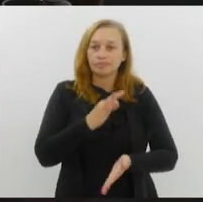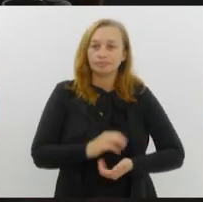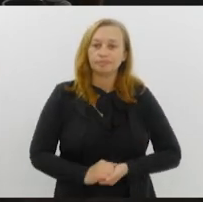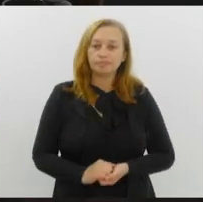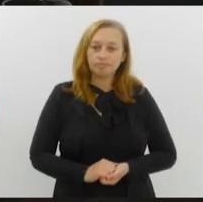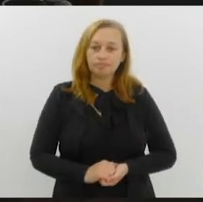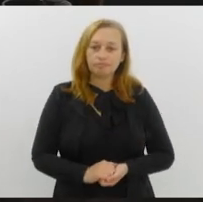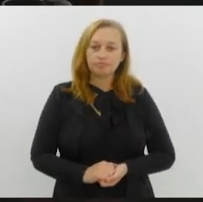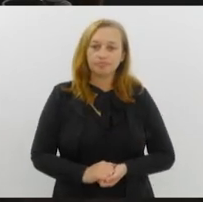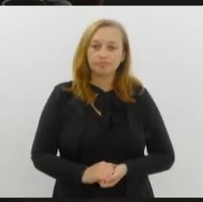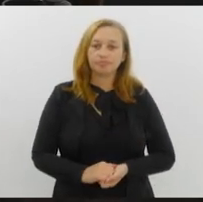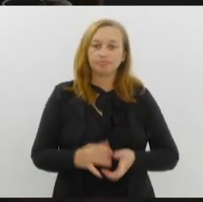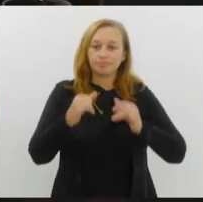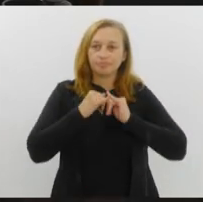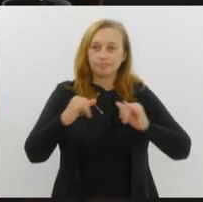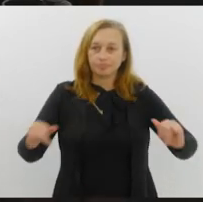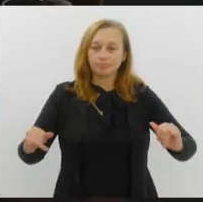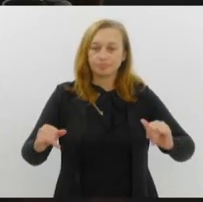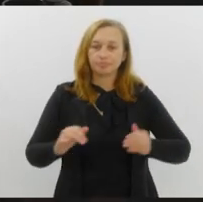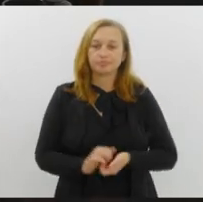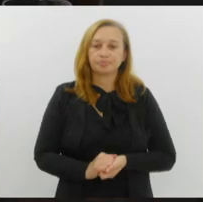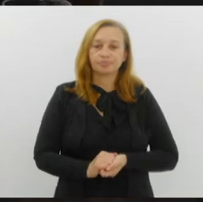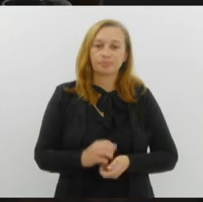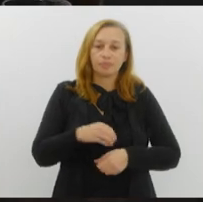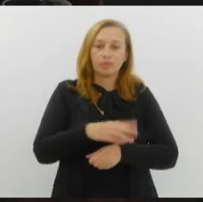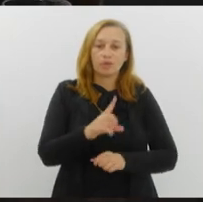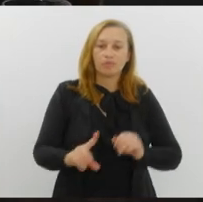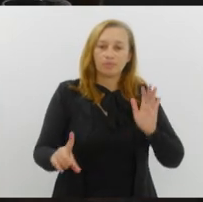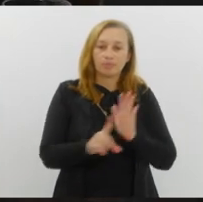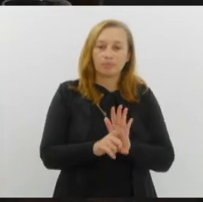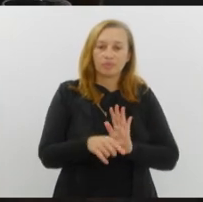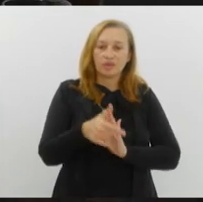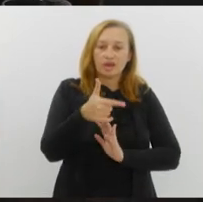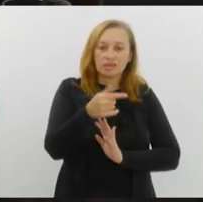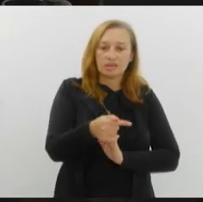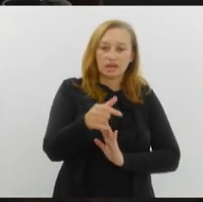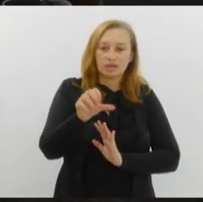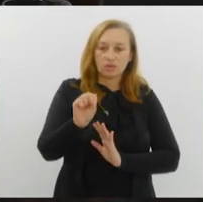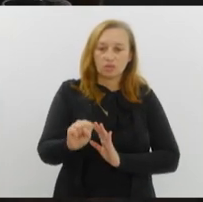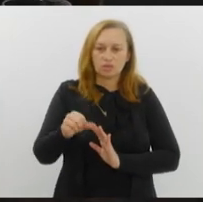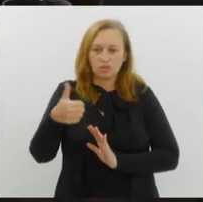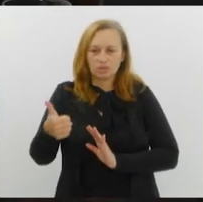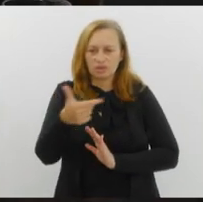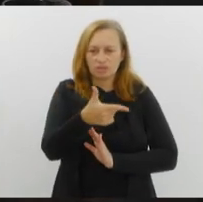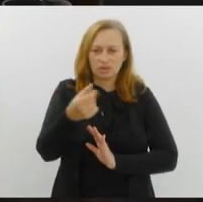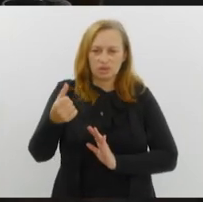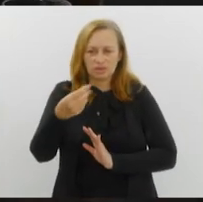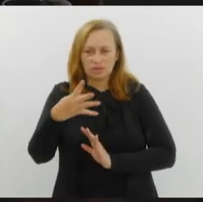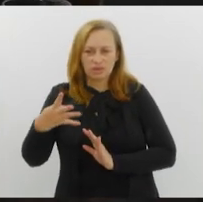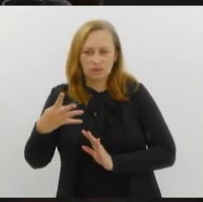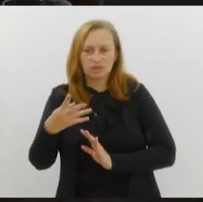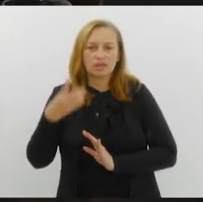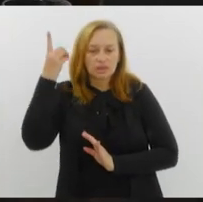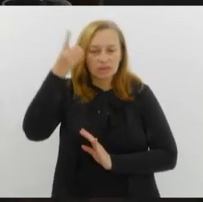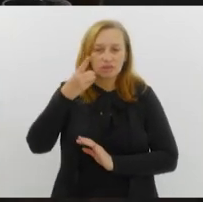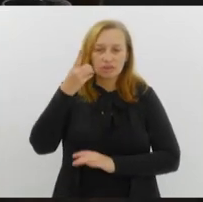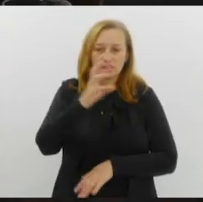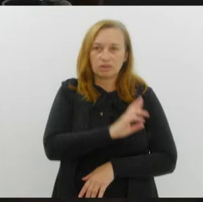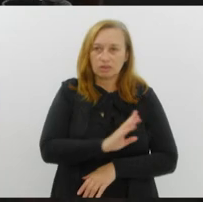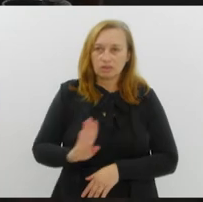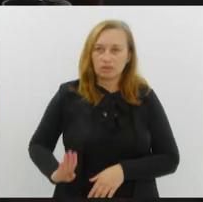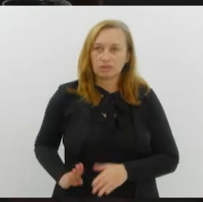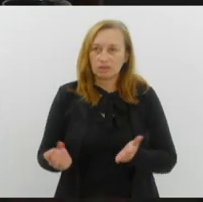promulgação. Anuncio projeto de resolução número 781 de 24, de autoria do deputado Rodrigo Bacelar e